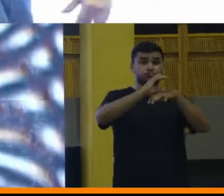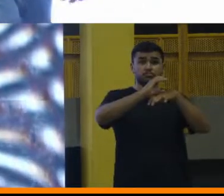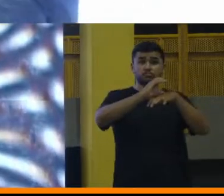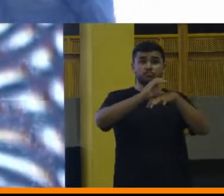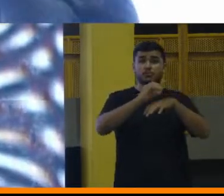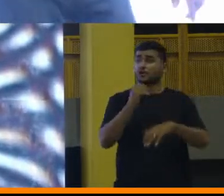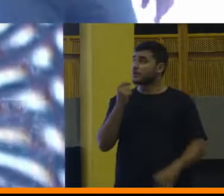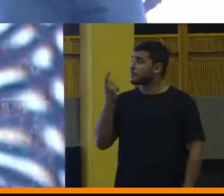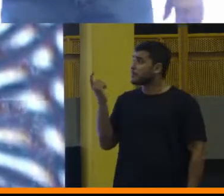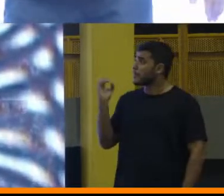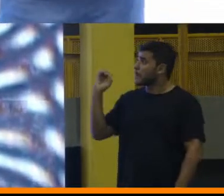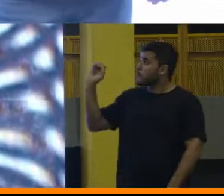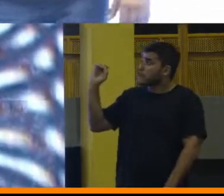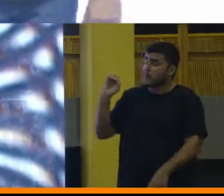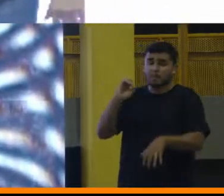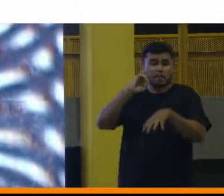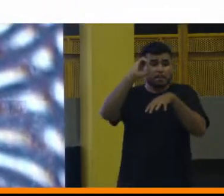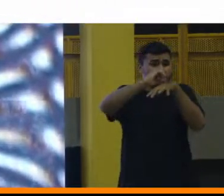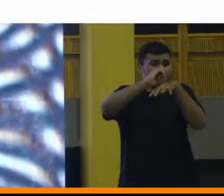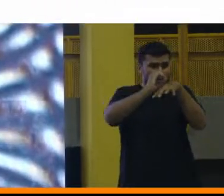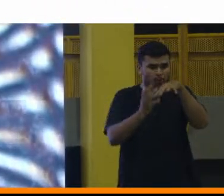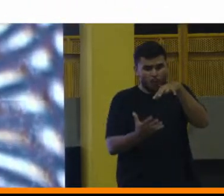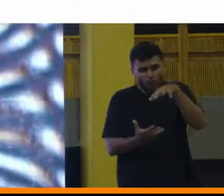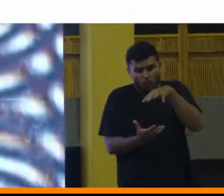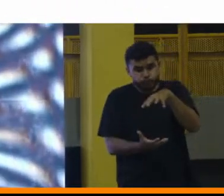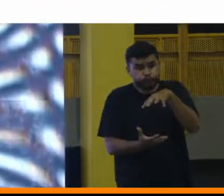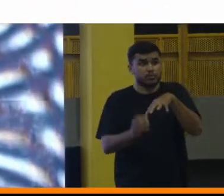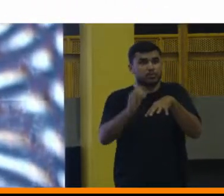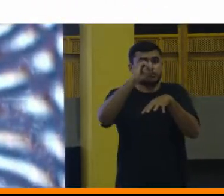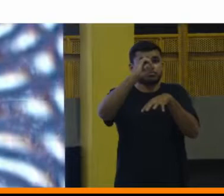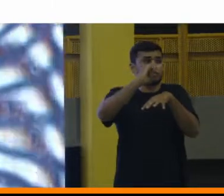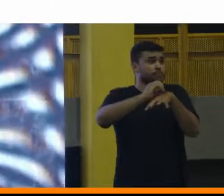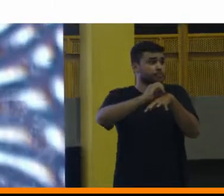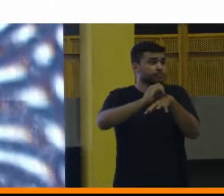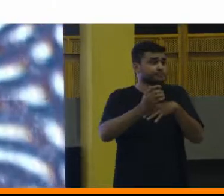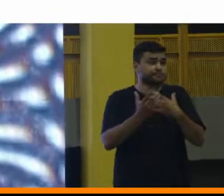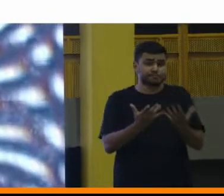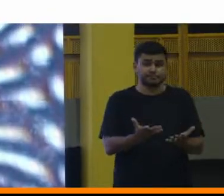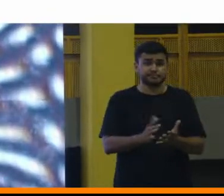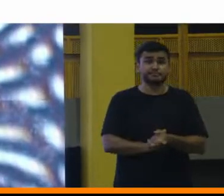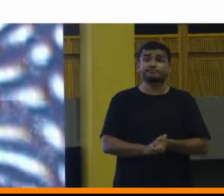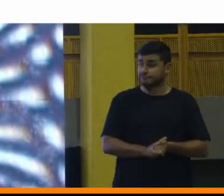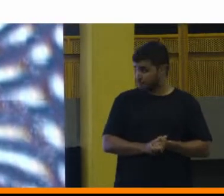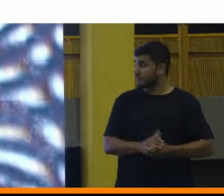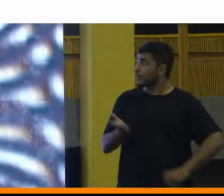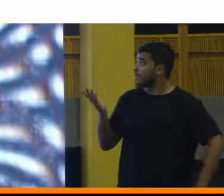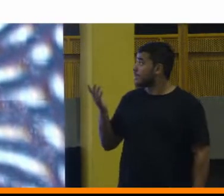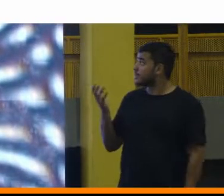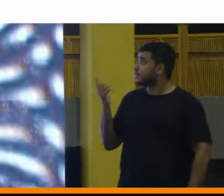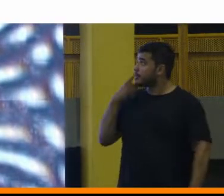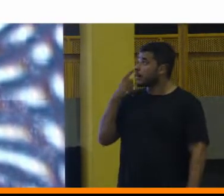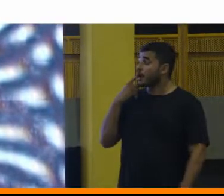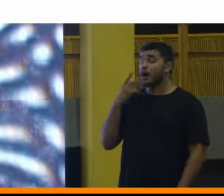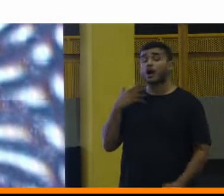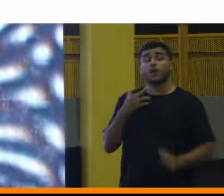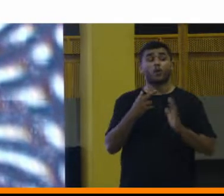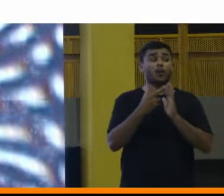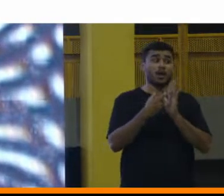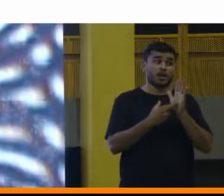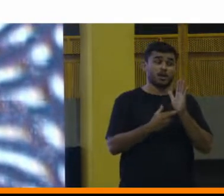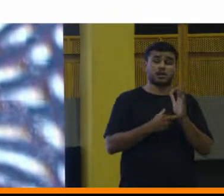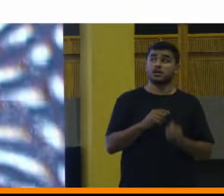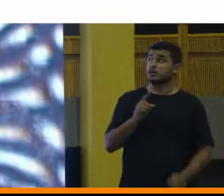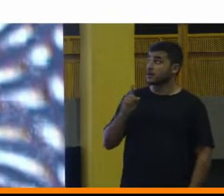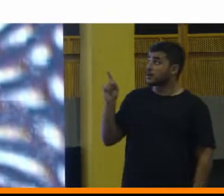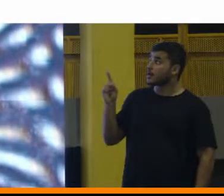a força que a maçã faz nela, nem cócegas faz. Mas aí a gente tem algumas características. A